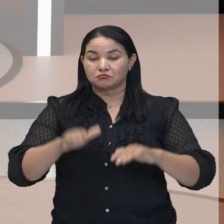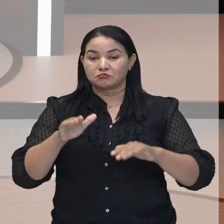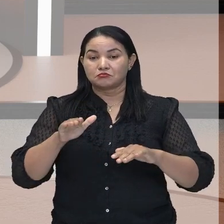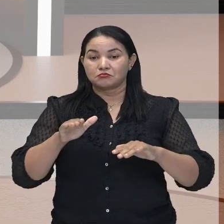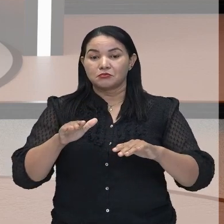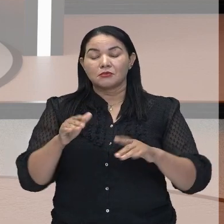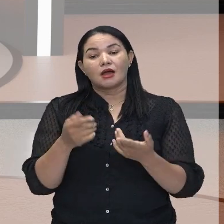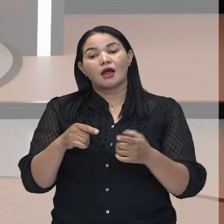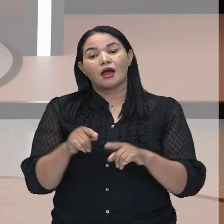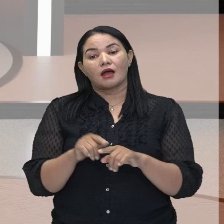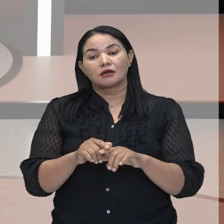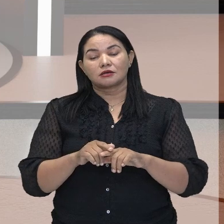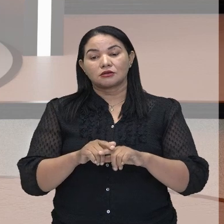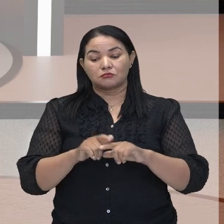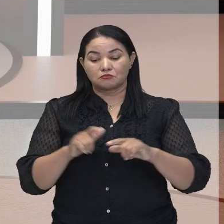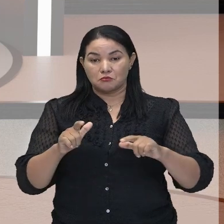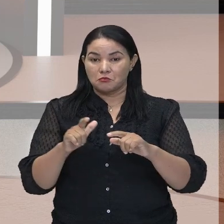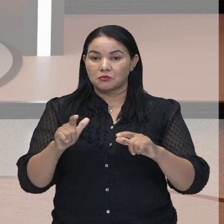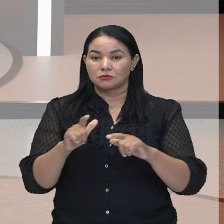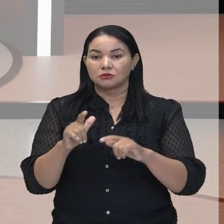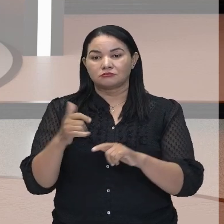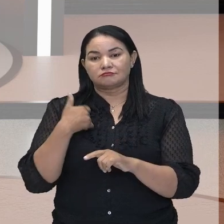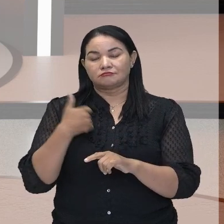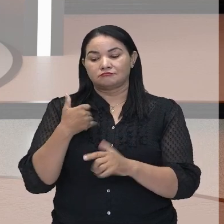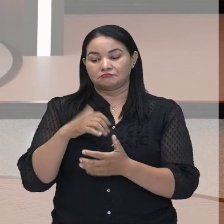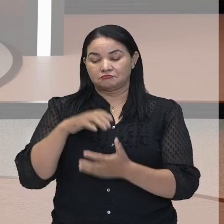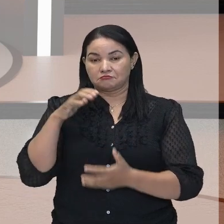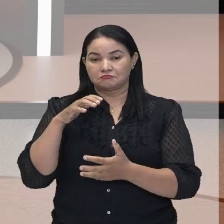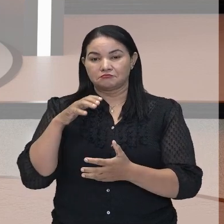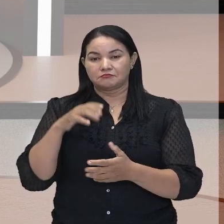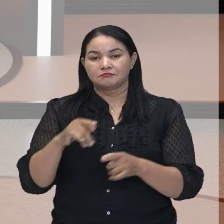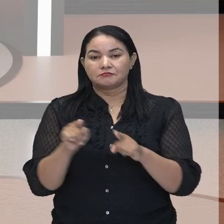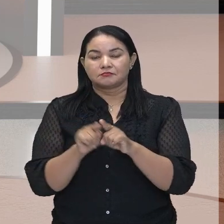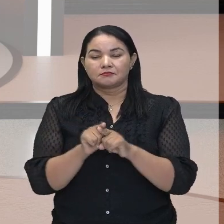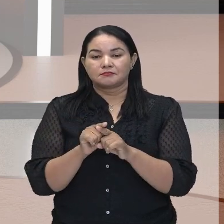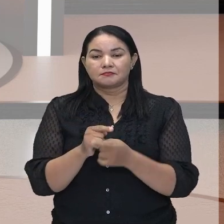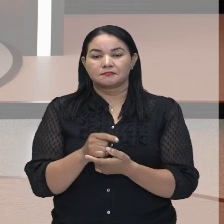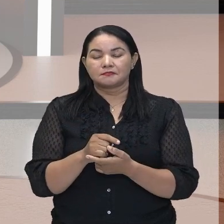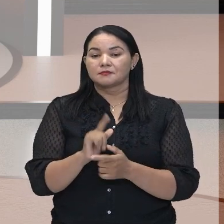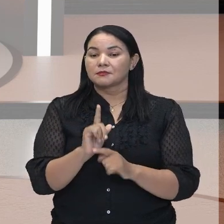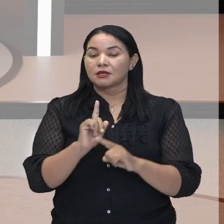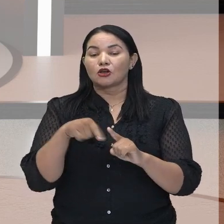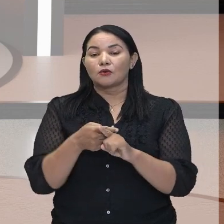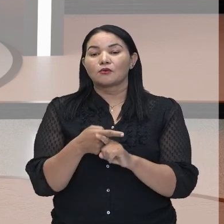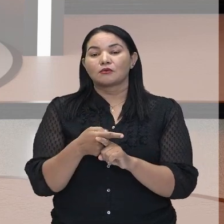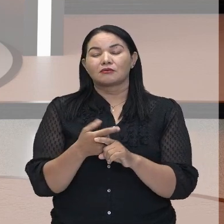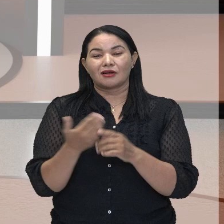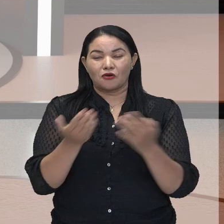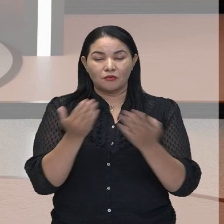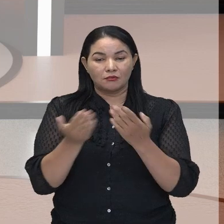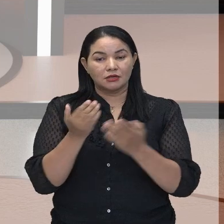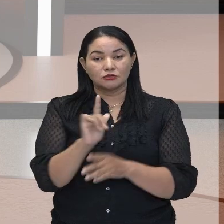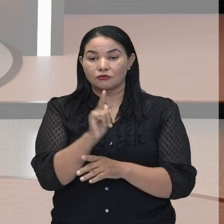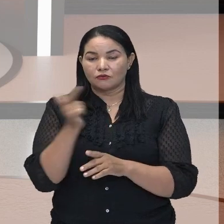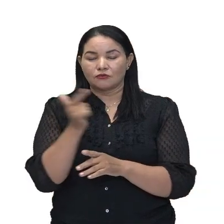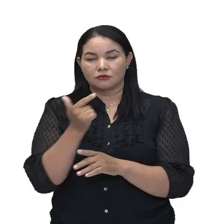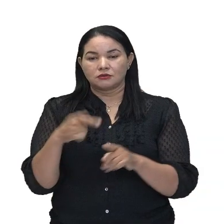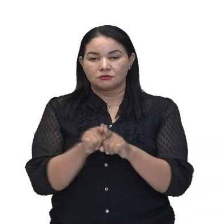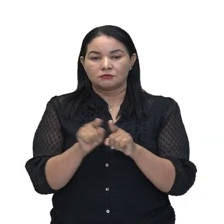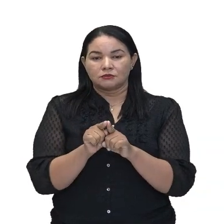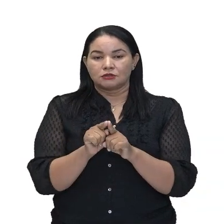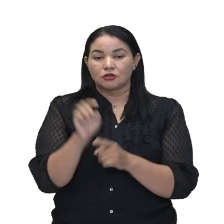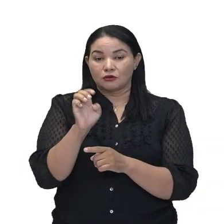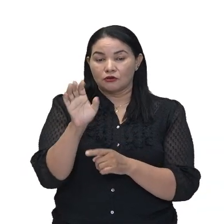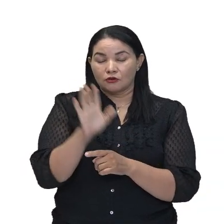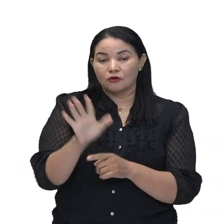idosos está aumentando, tá? Mas, além da Europa, a gente vai fazer ali algumas comparações, né? Como, por exemplo, a